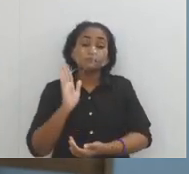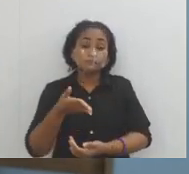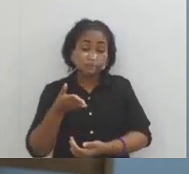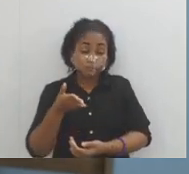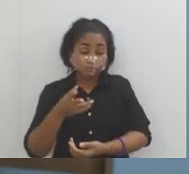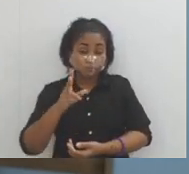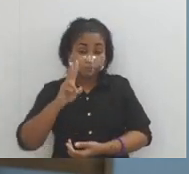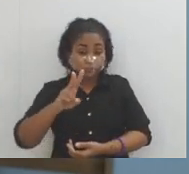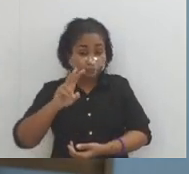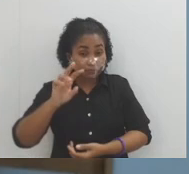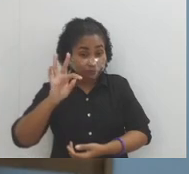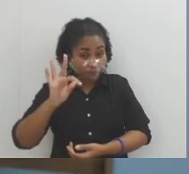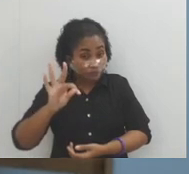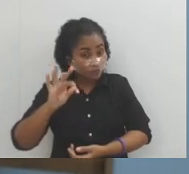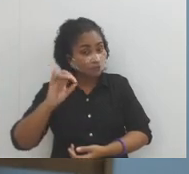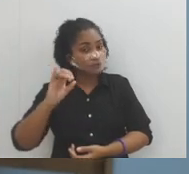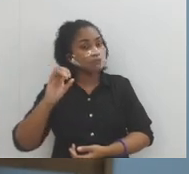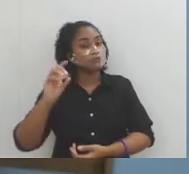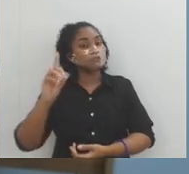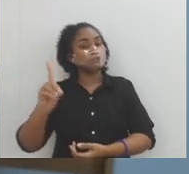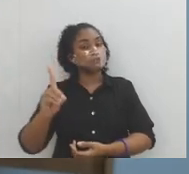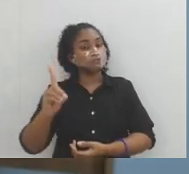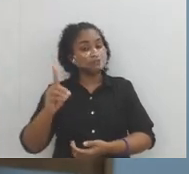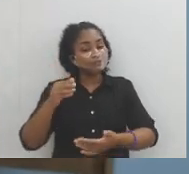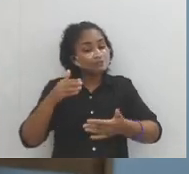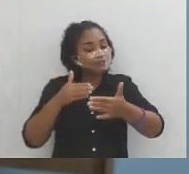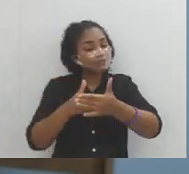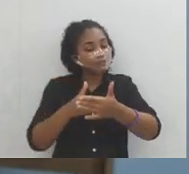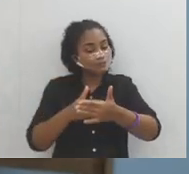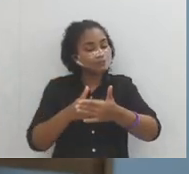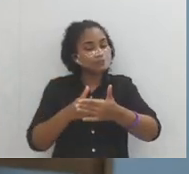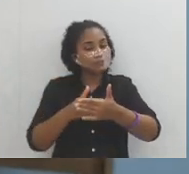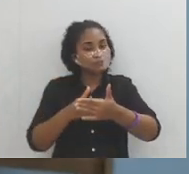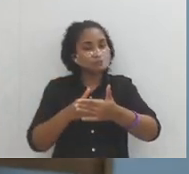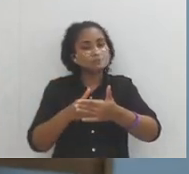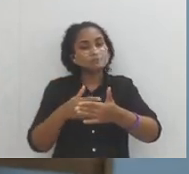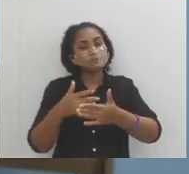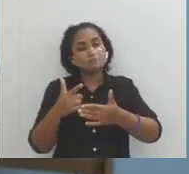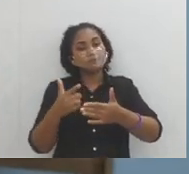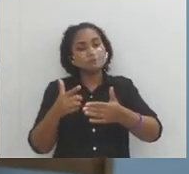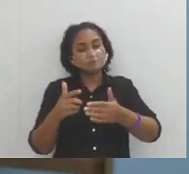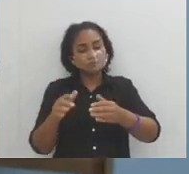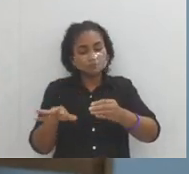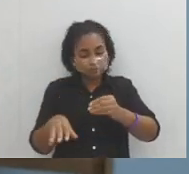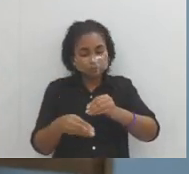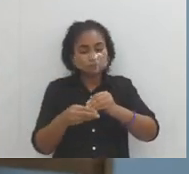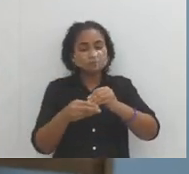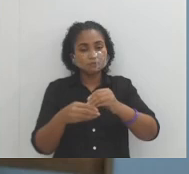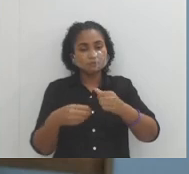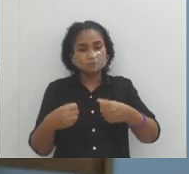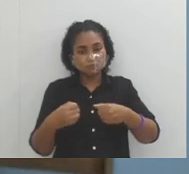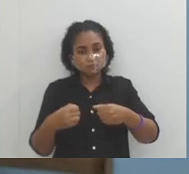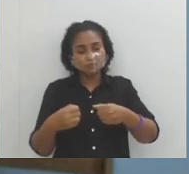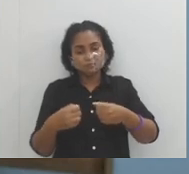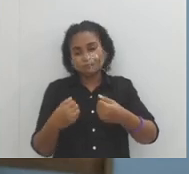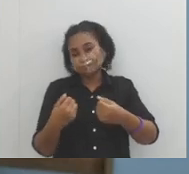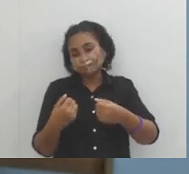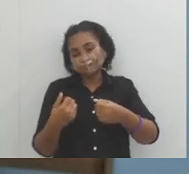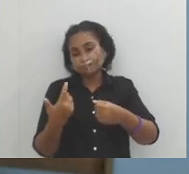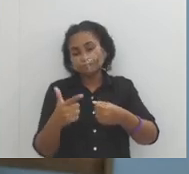transitivo, ele tem um complemento, que nesse caso aí, por ser um complemento